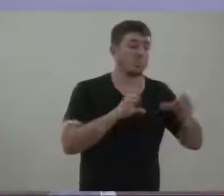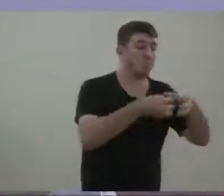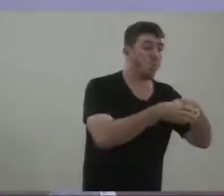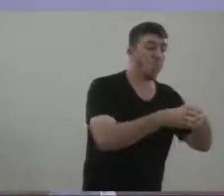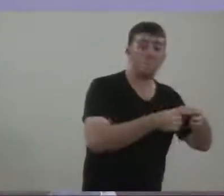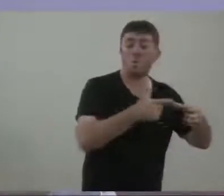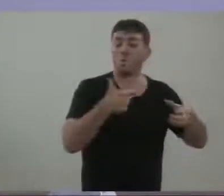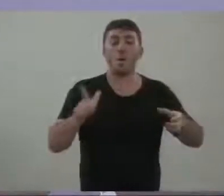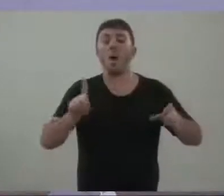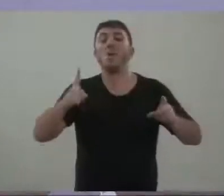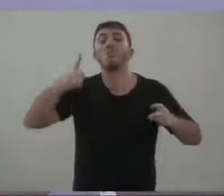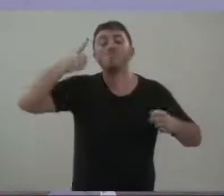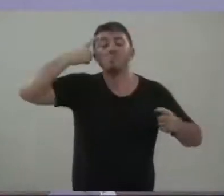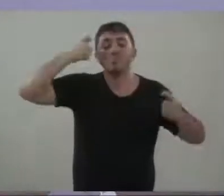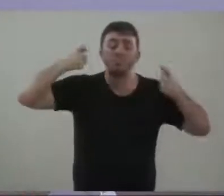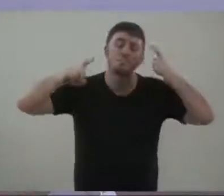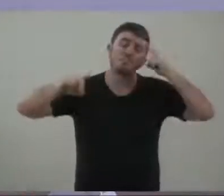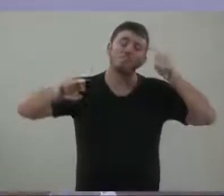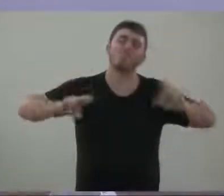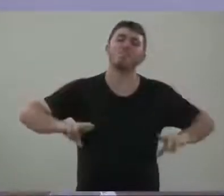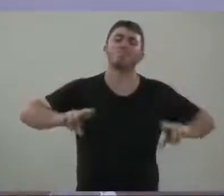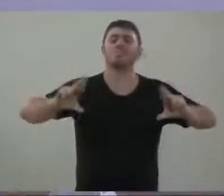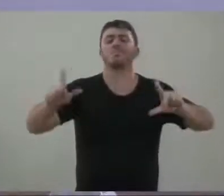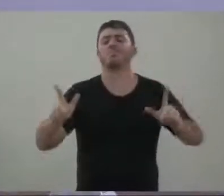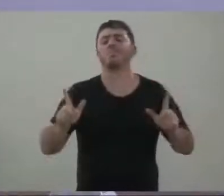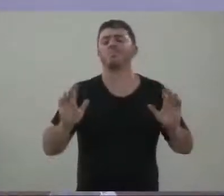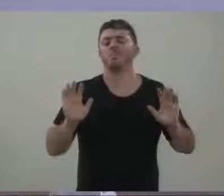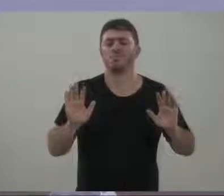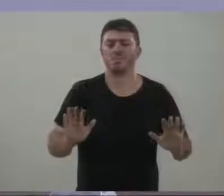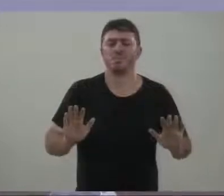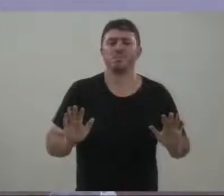É de ideias, de ideais.